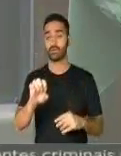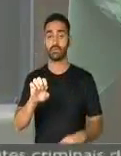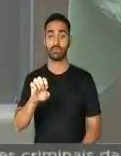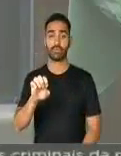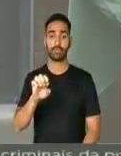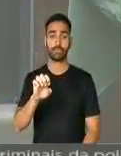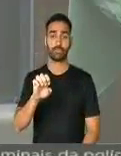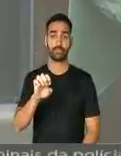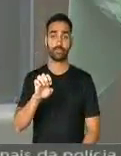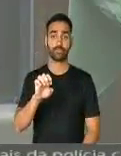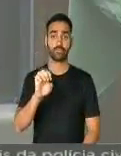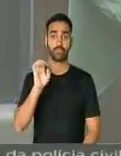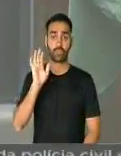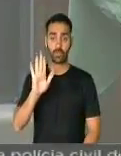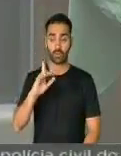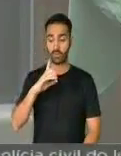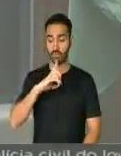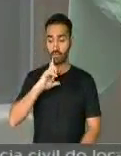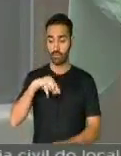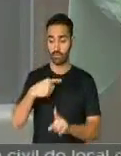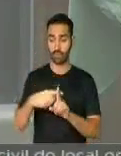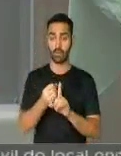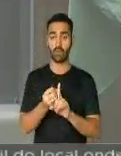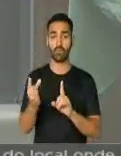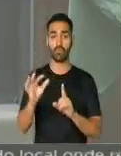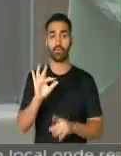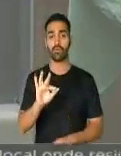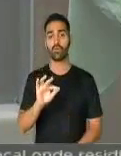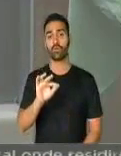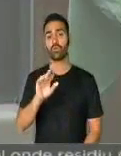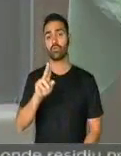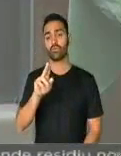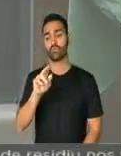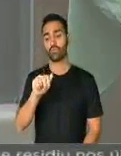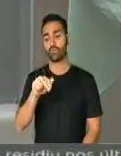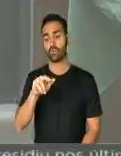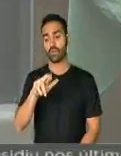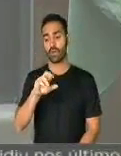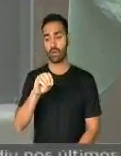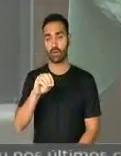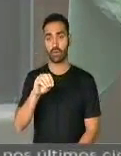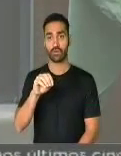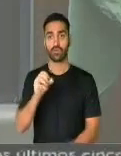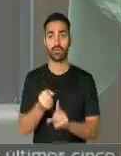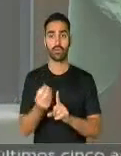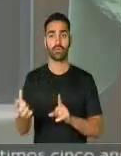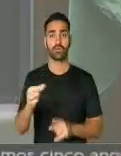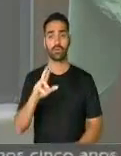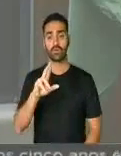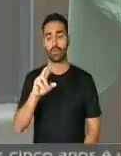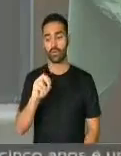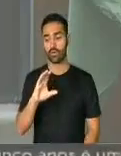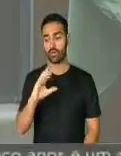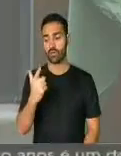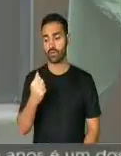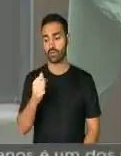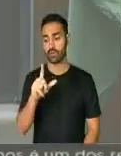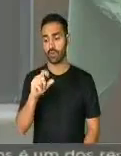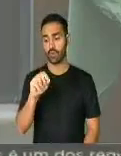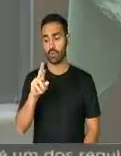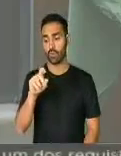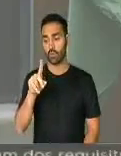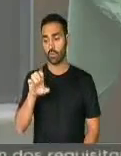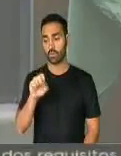luciena mas vem aí ainda delação de funaro vem aí delação provável de Rocha Loures que tá